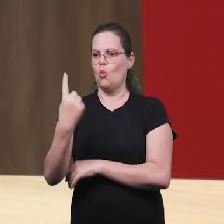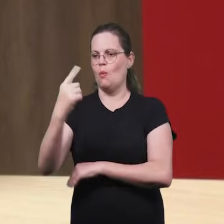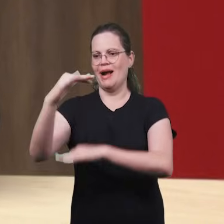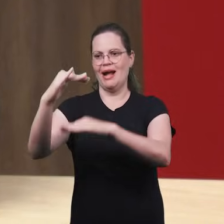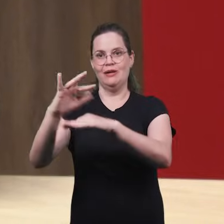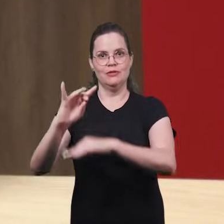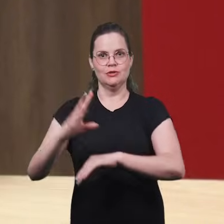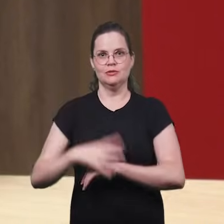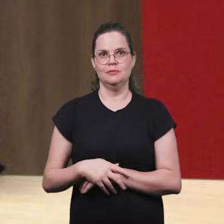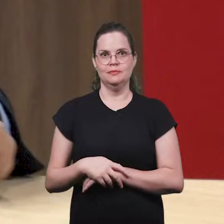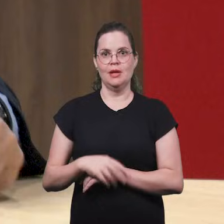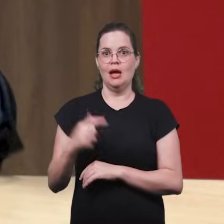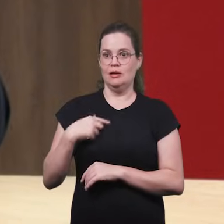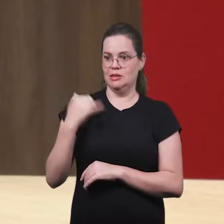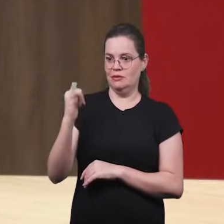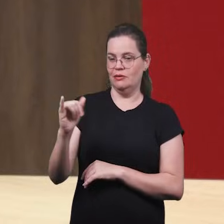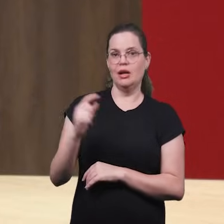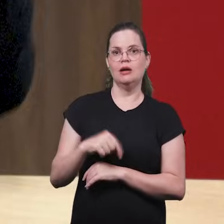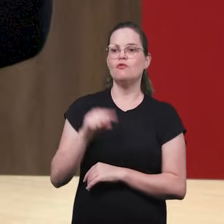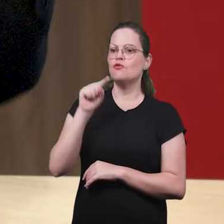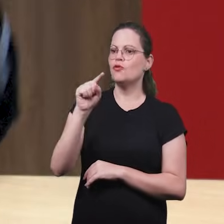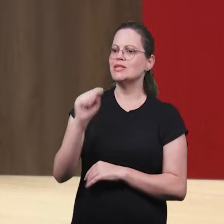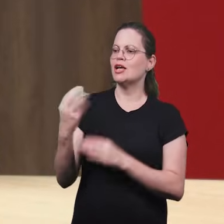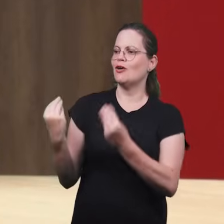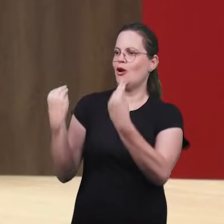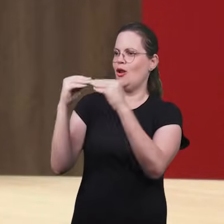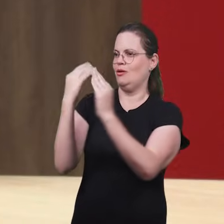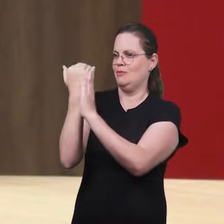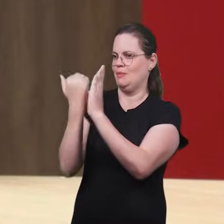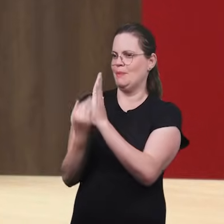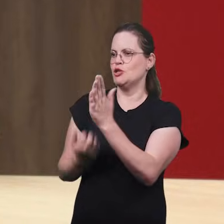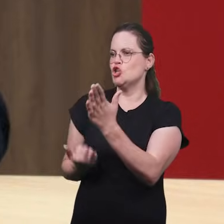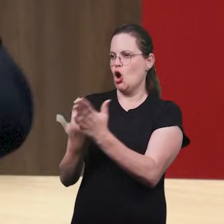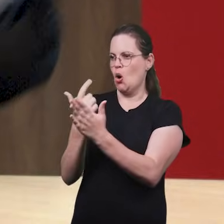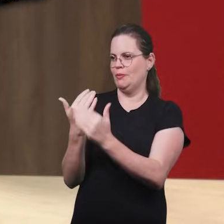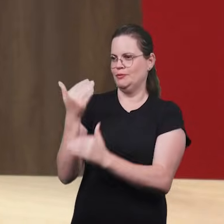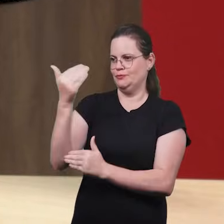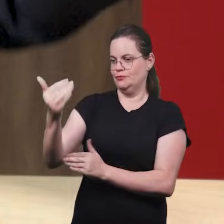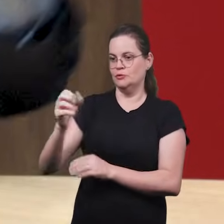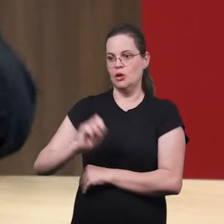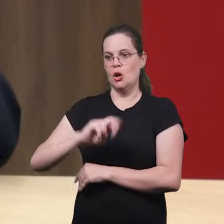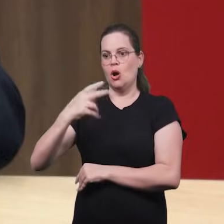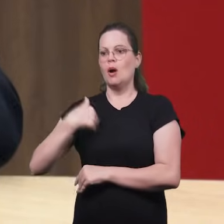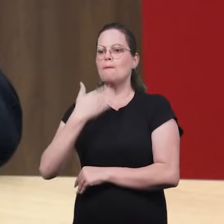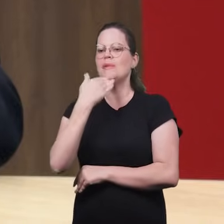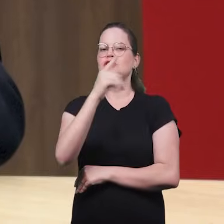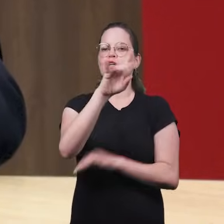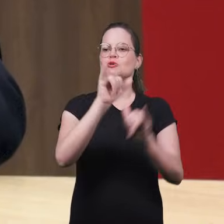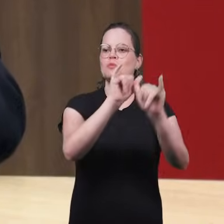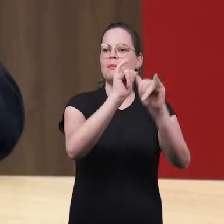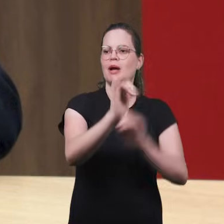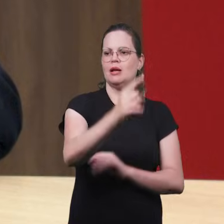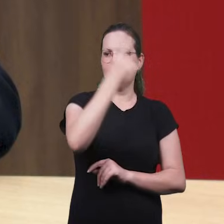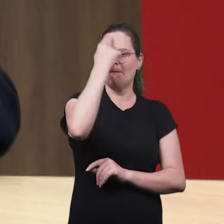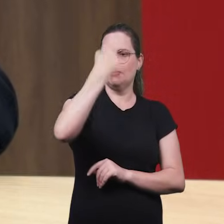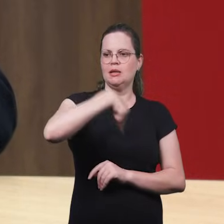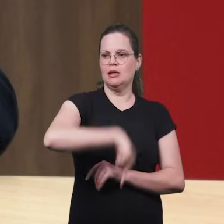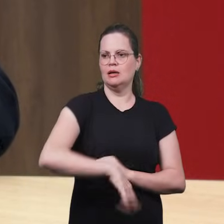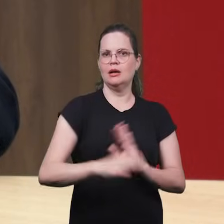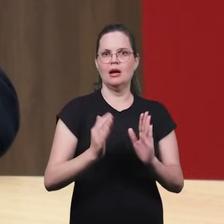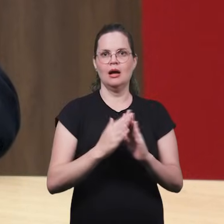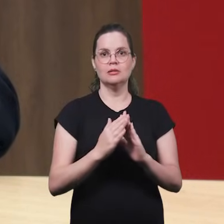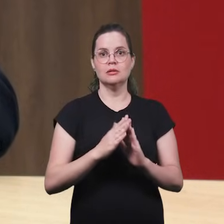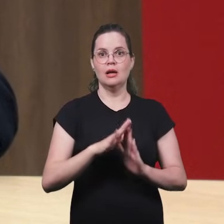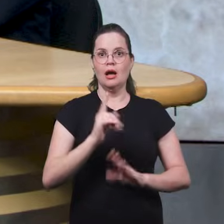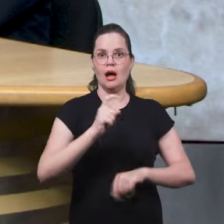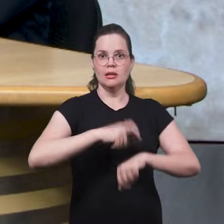E você vai dizer o seguinte, ou você me avisa, faz uma lista de compras para mim, ou você já manda o supermercado me entregar. Daqui